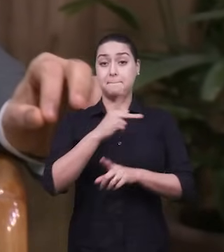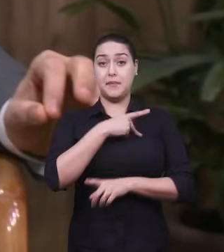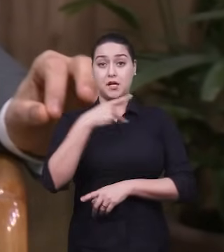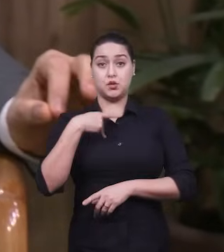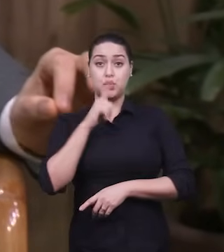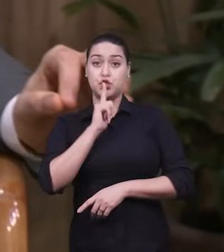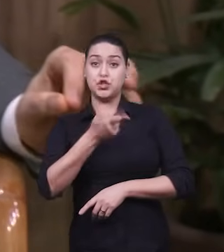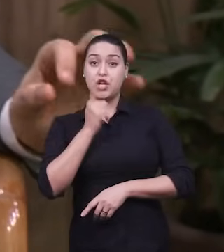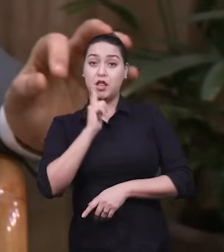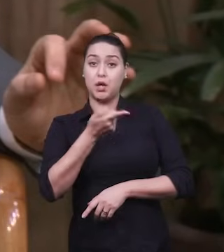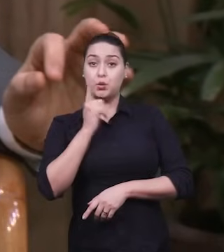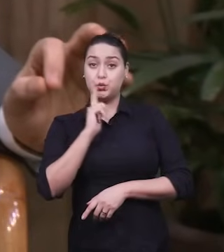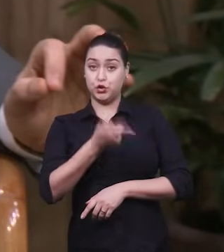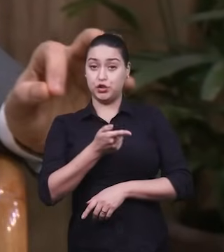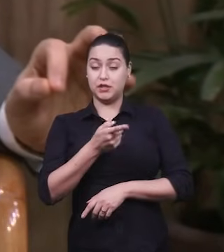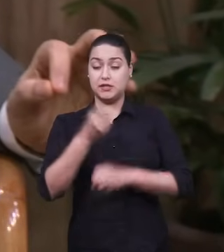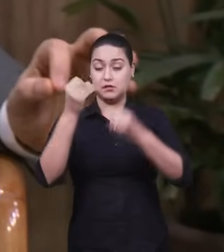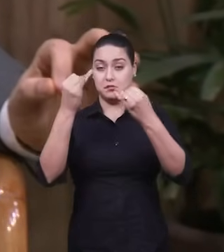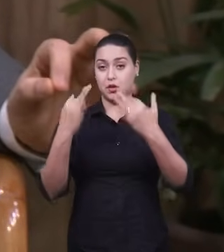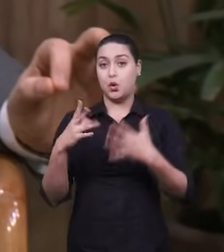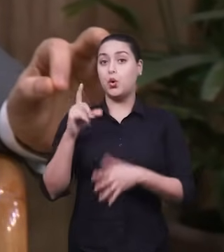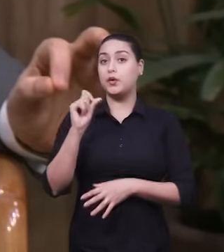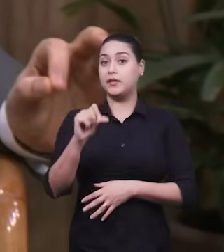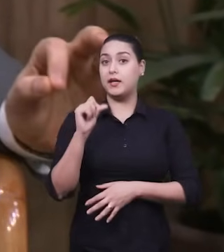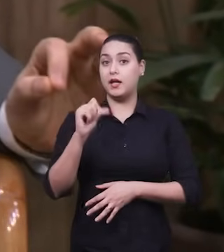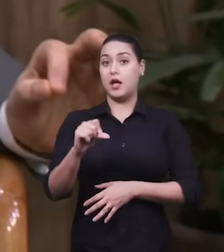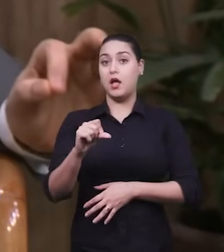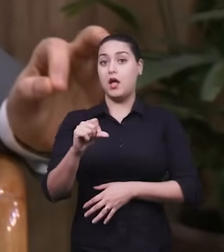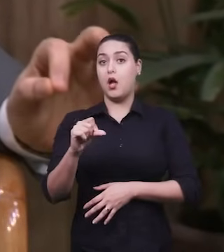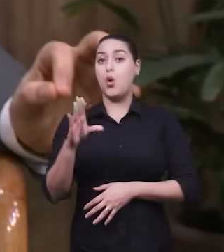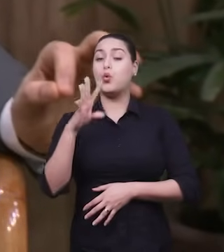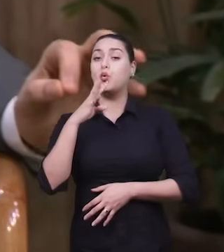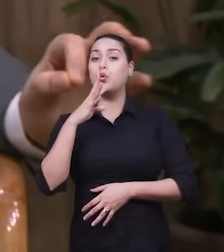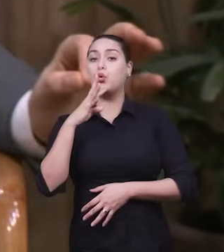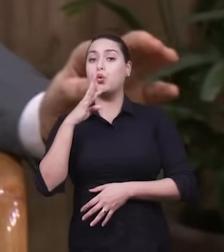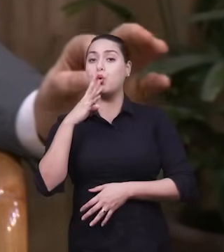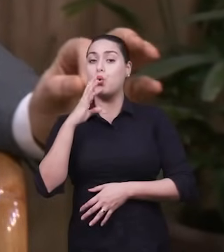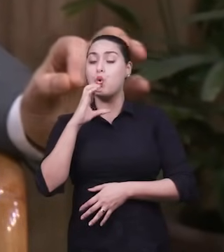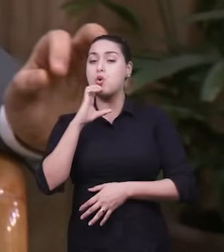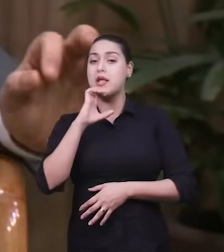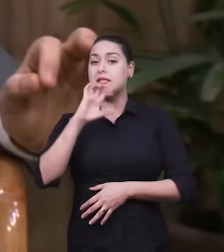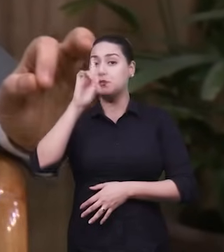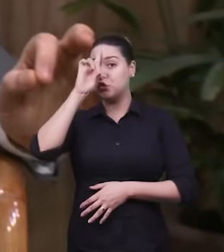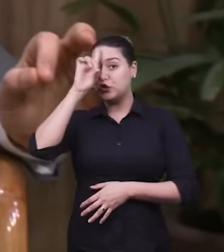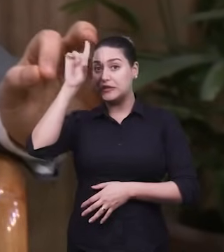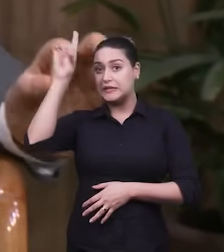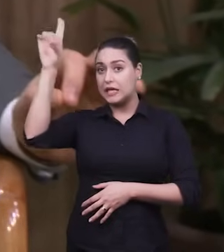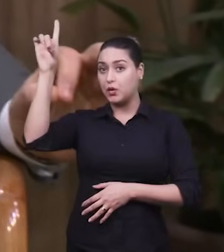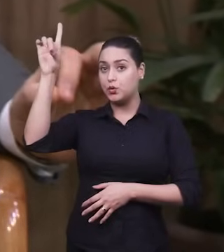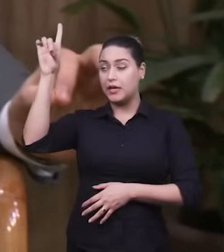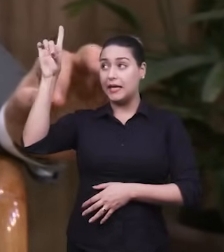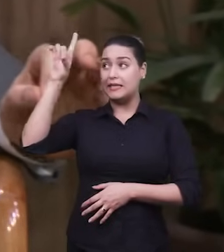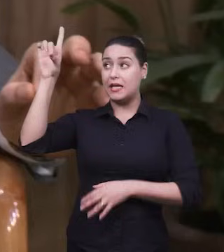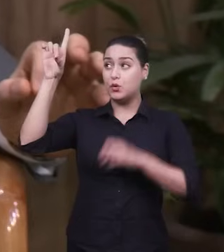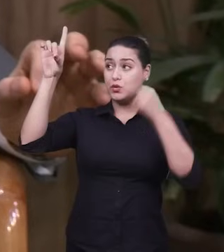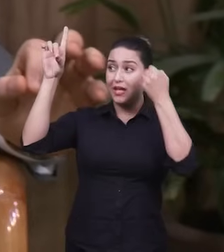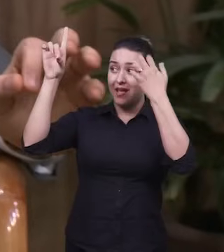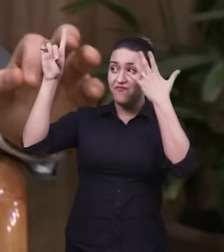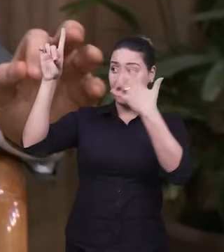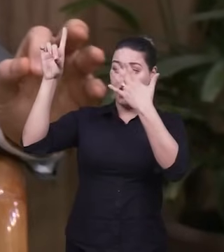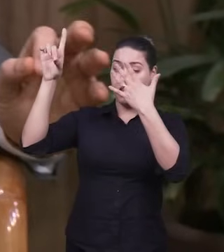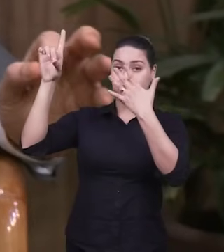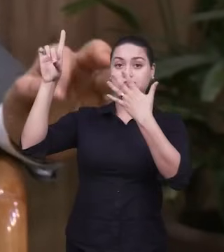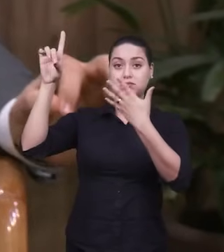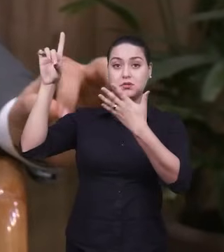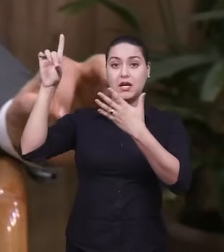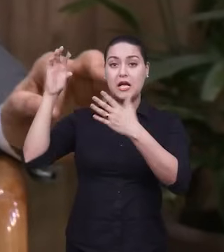é o conhecimento de Deus. O verdadeiro culto Amém. é o conhecimento de Deus. Então, na medida que você conhece a Deus, Deus se revelando, que